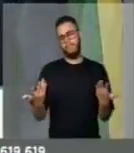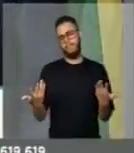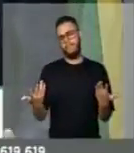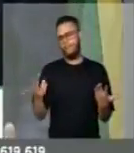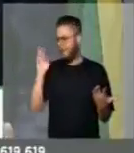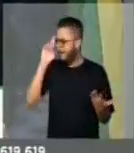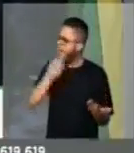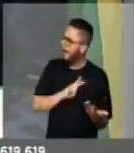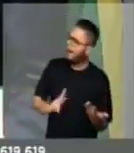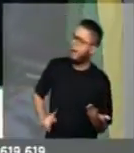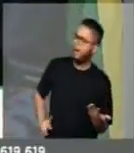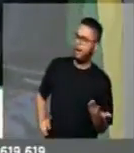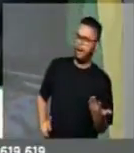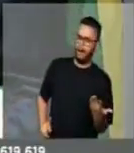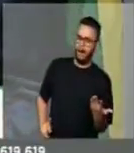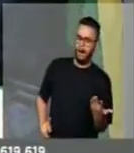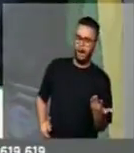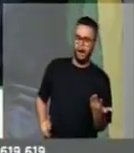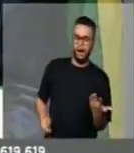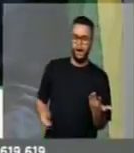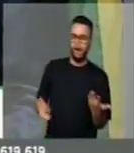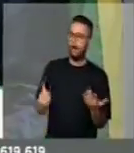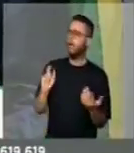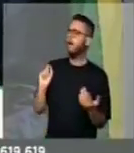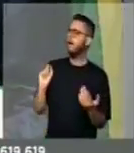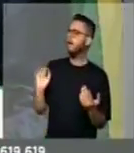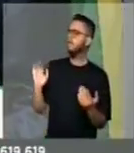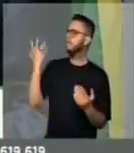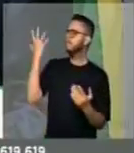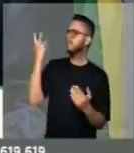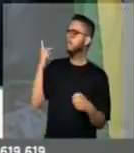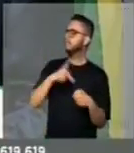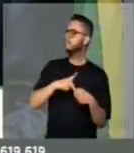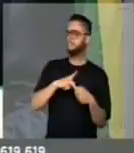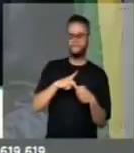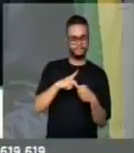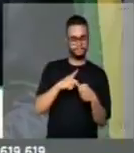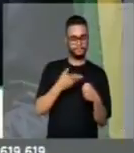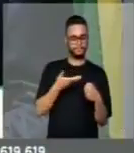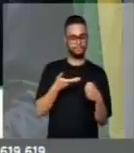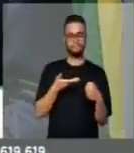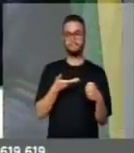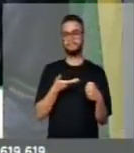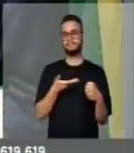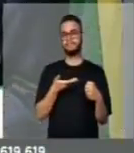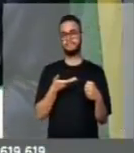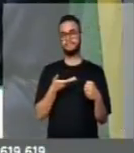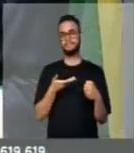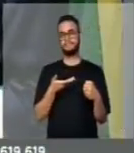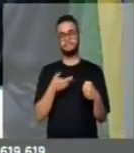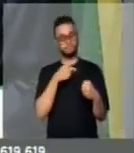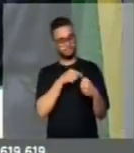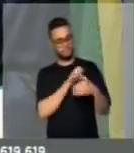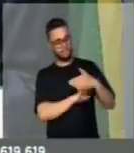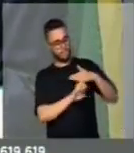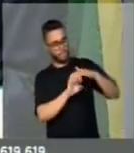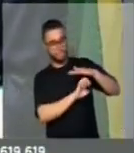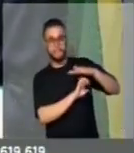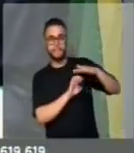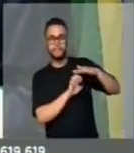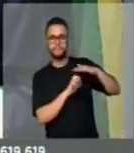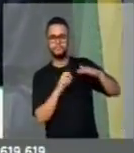presidente, o que se fez com a Petrobras? Uma das empresas que era orgulho